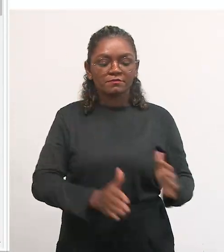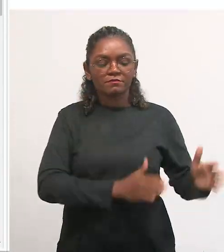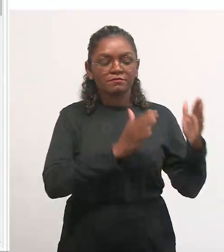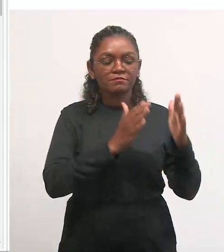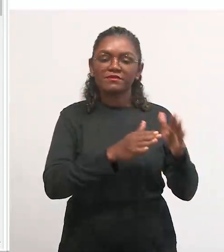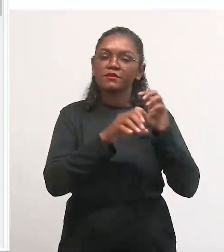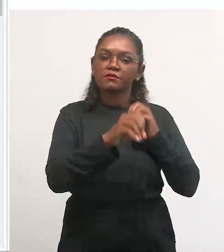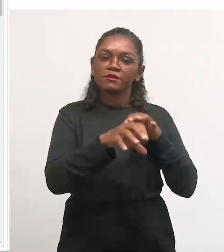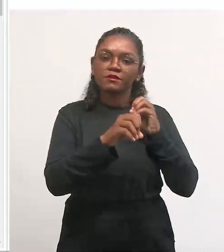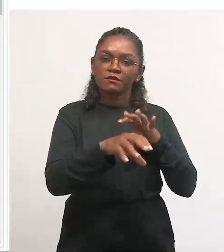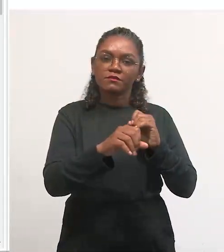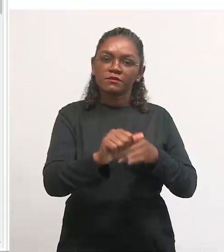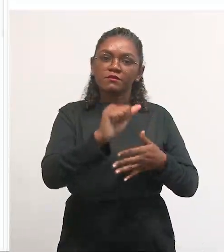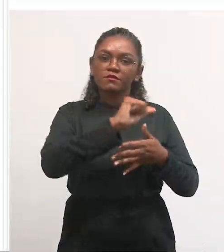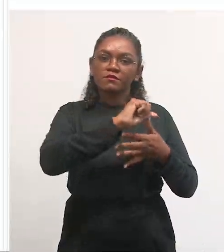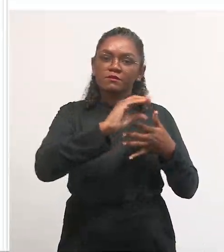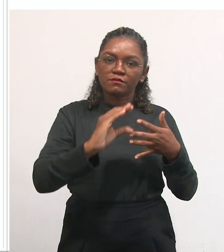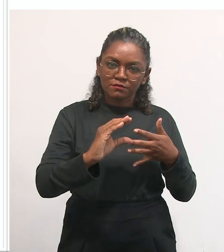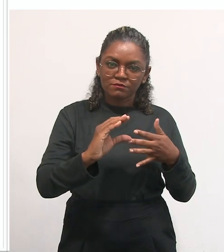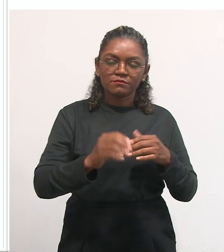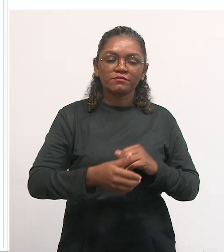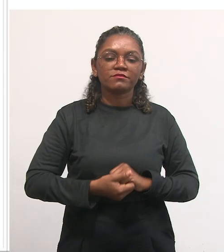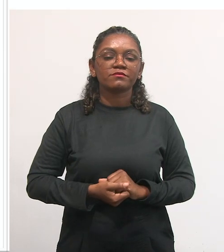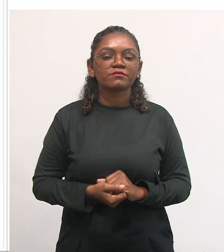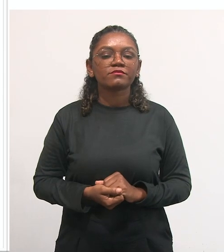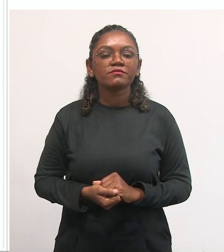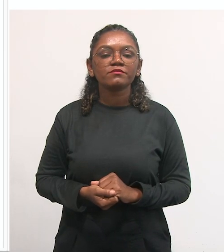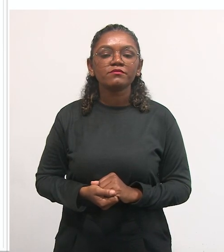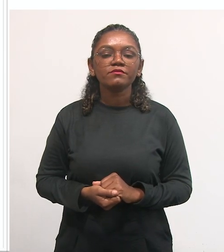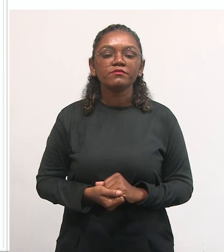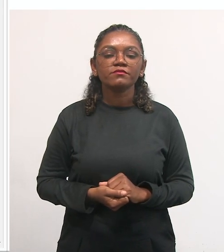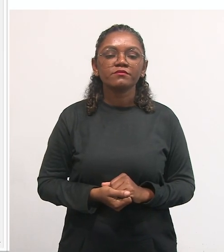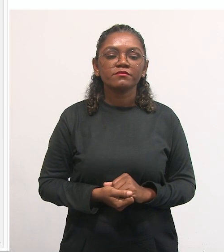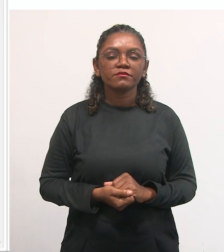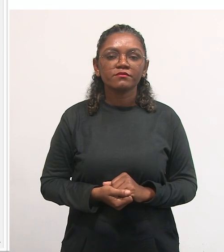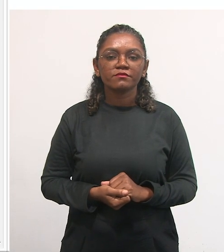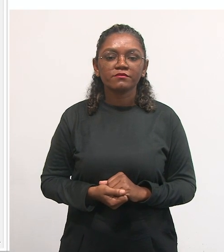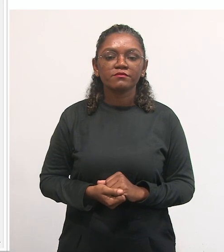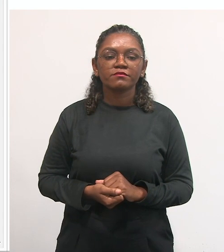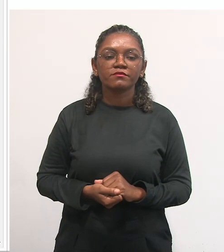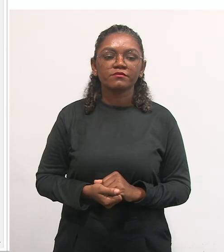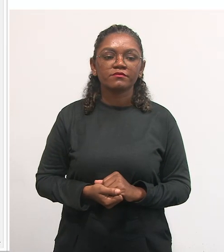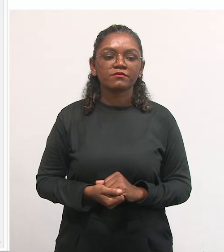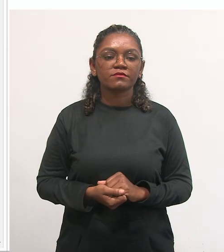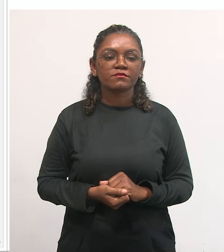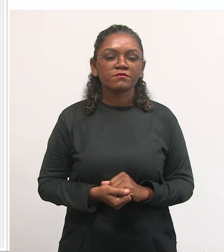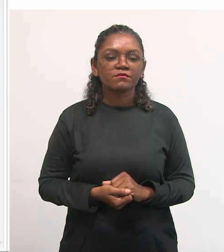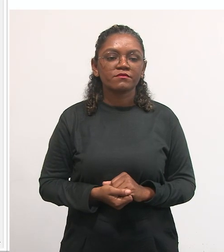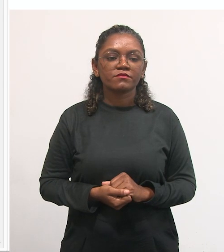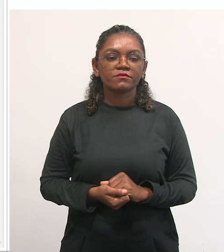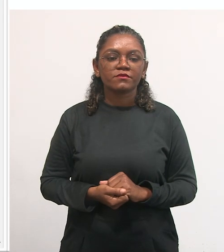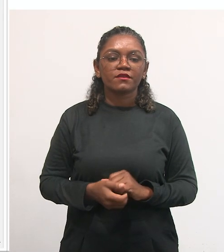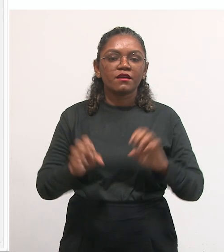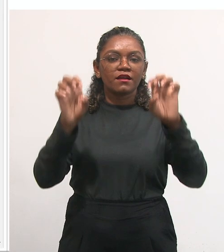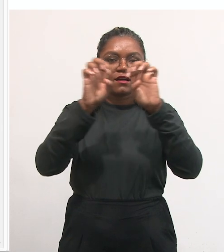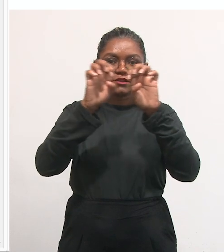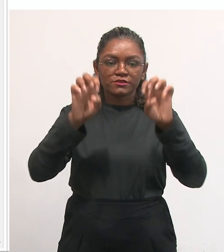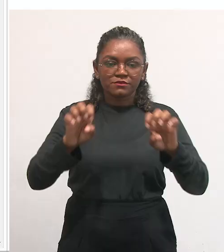Opa, é aqui que eu estava. Vou falar da estrutura aqui, estrutura da base. Aí. Aqui na estrutura da base, ela